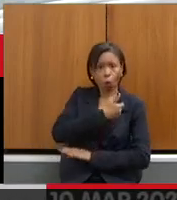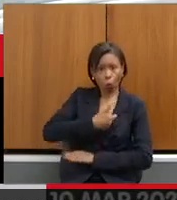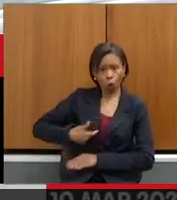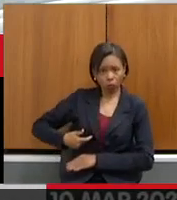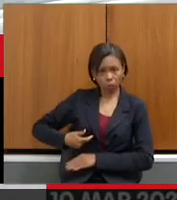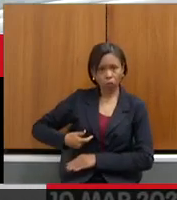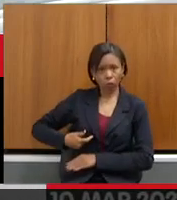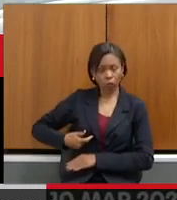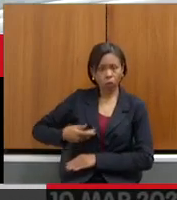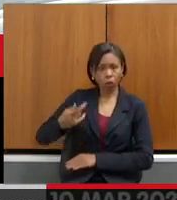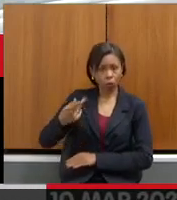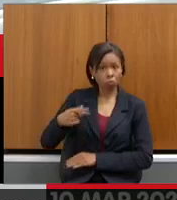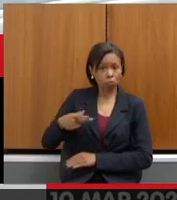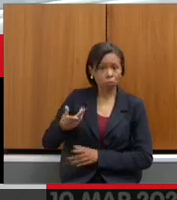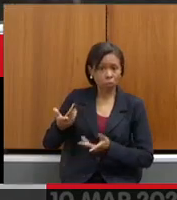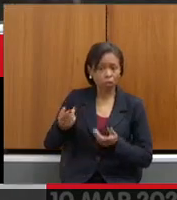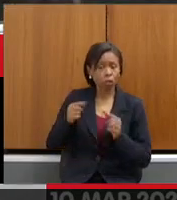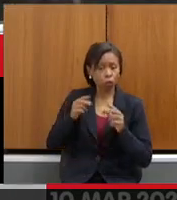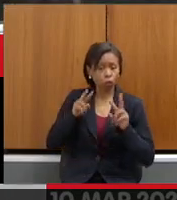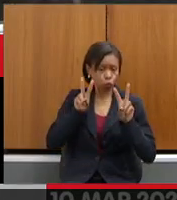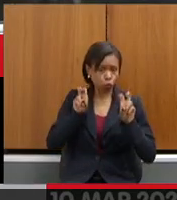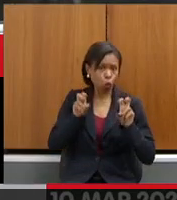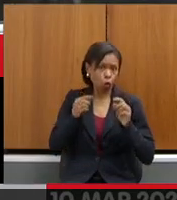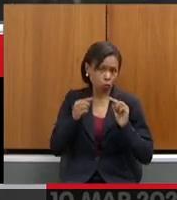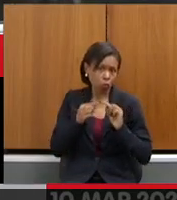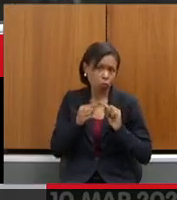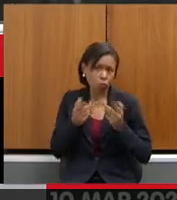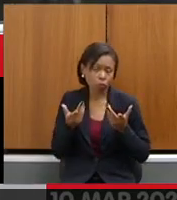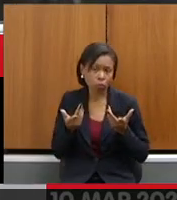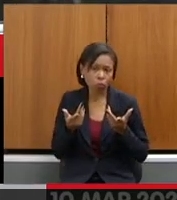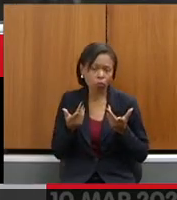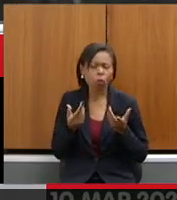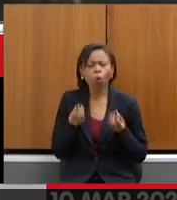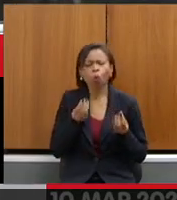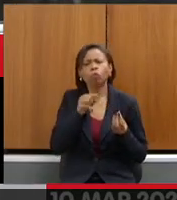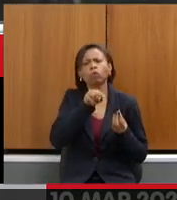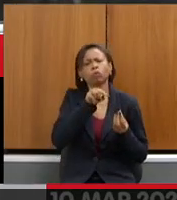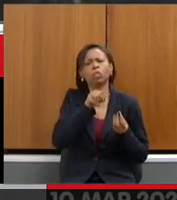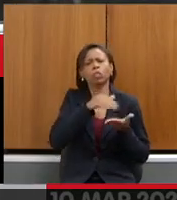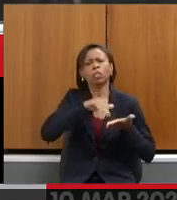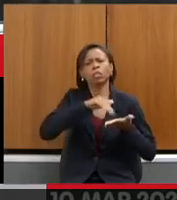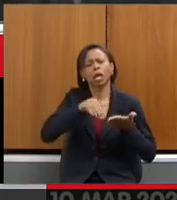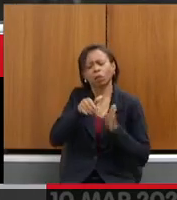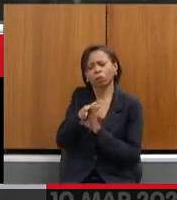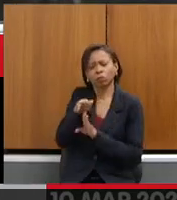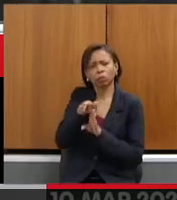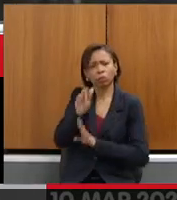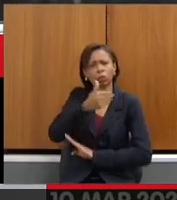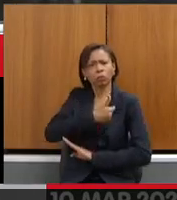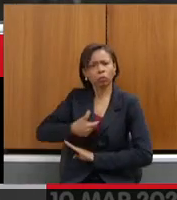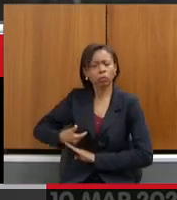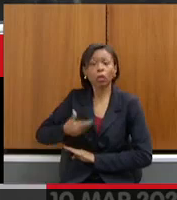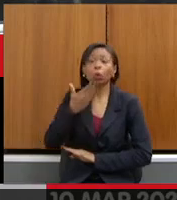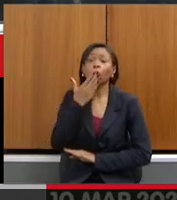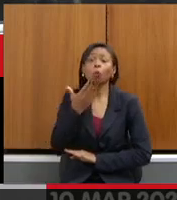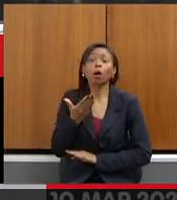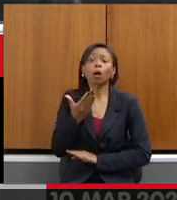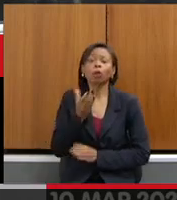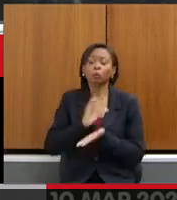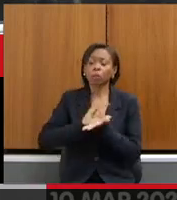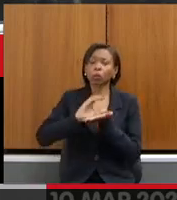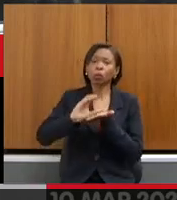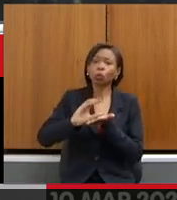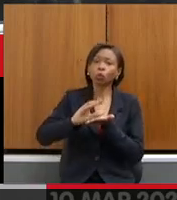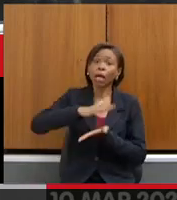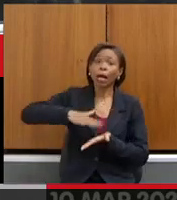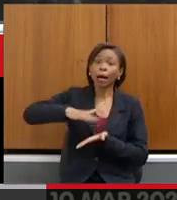qual orientação que vossa excelência têm dado ao Governador por exemplo no e quais são os recursos investidos na área de divulgação